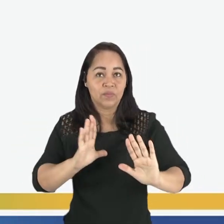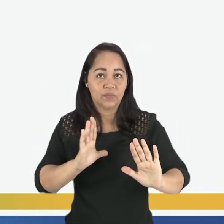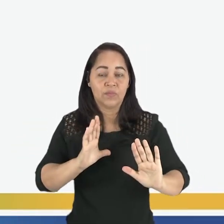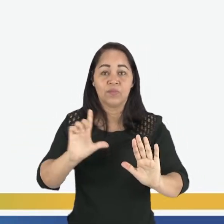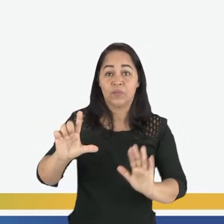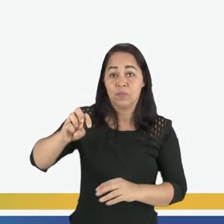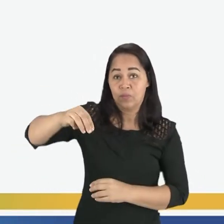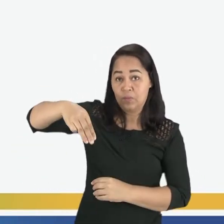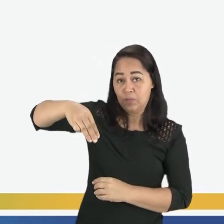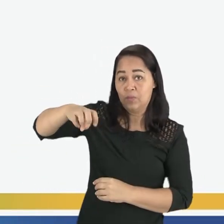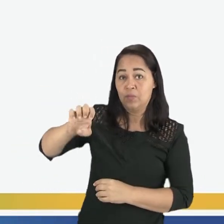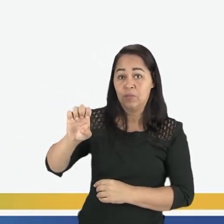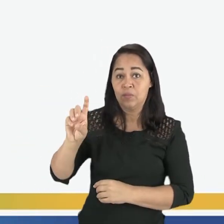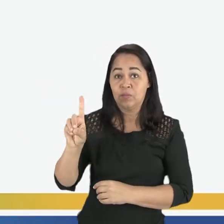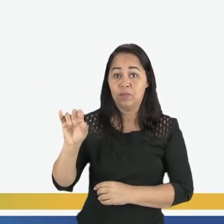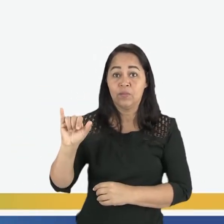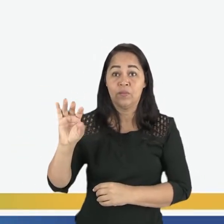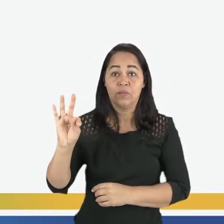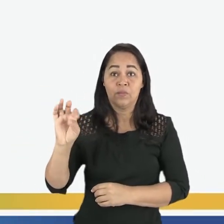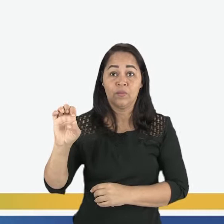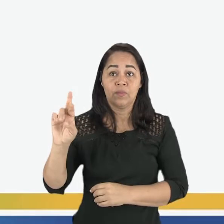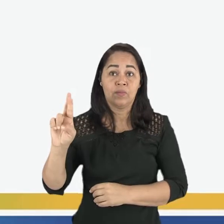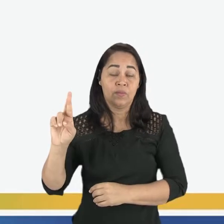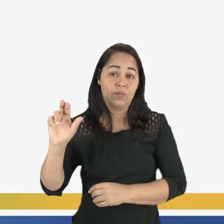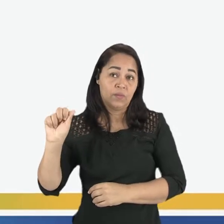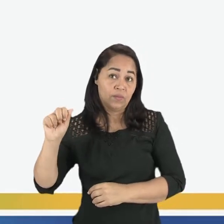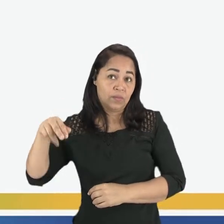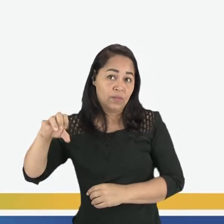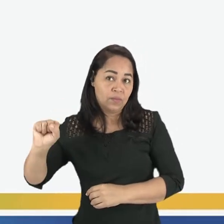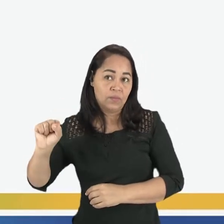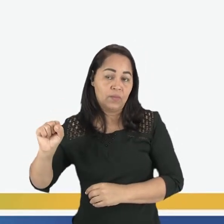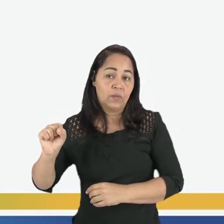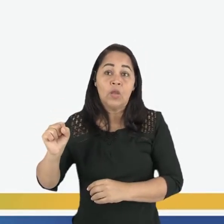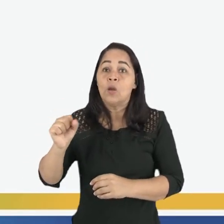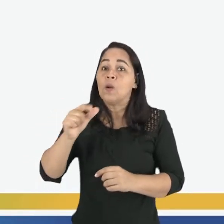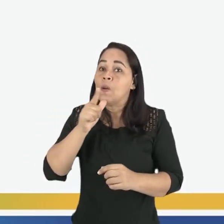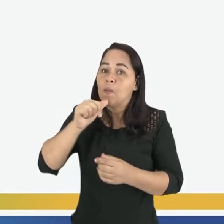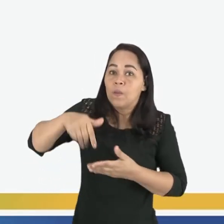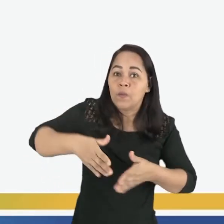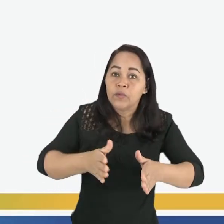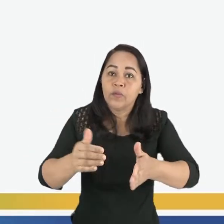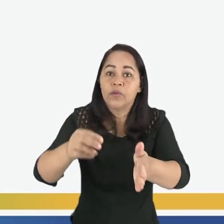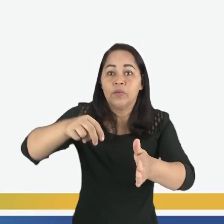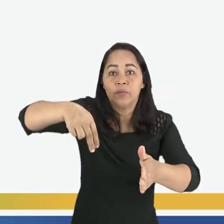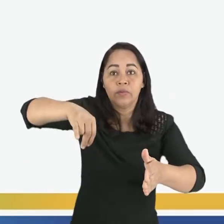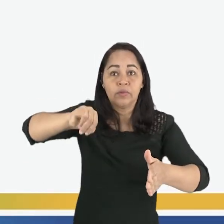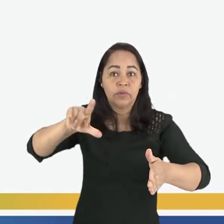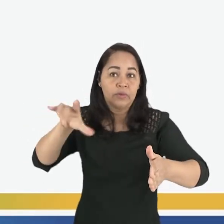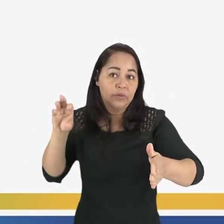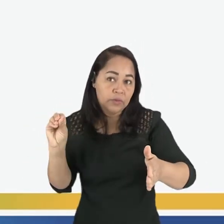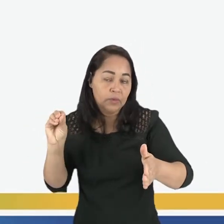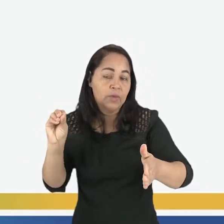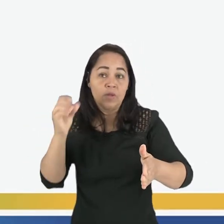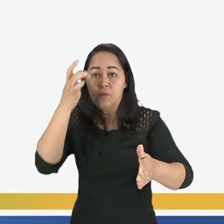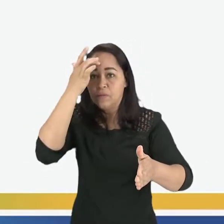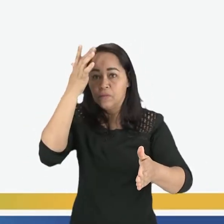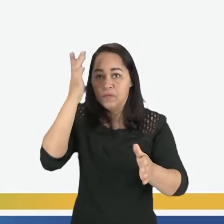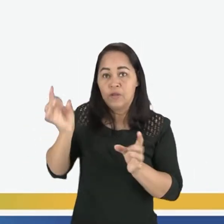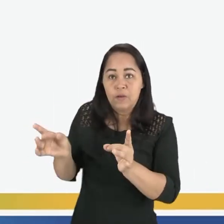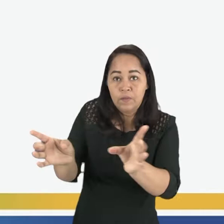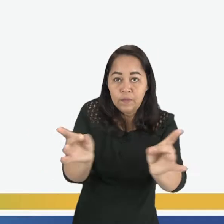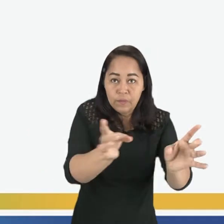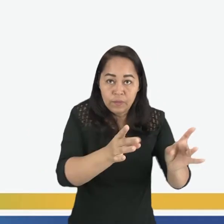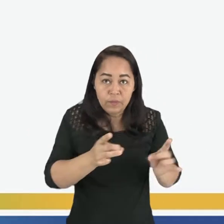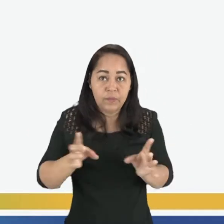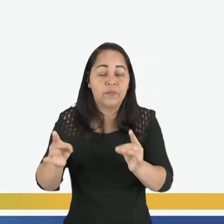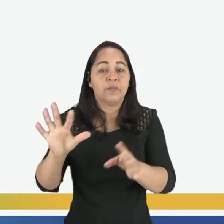Mar Mediterrâneo e as montanhas do atual Líbano. O alfabeto foi criado para facilitar a atividade comercial